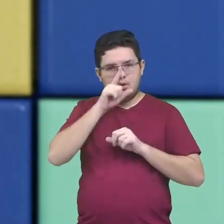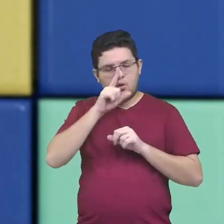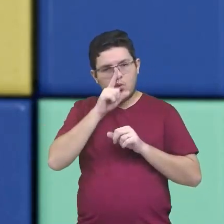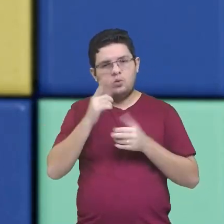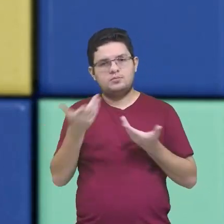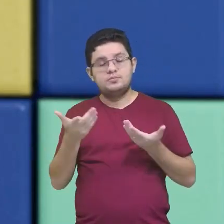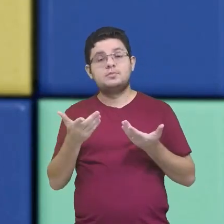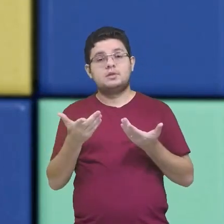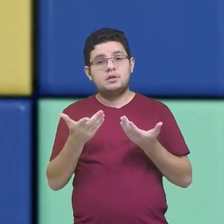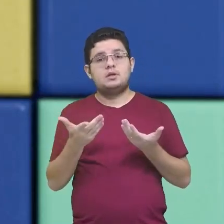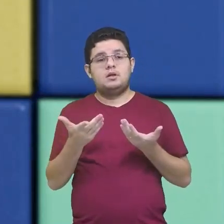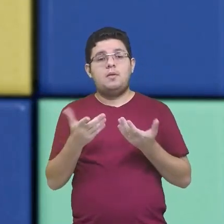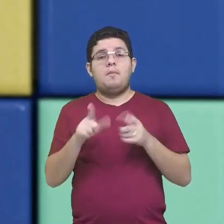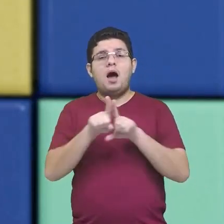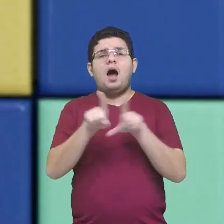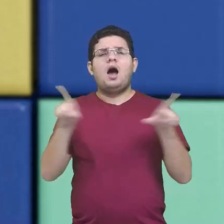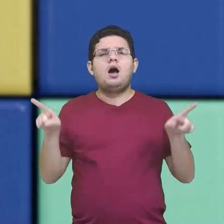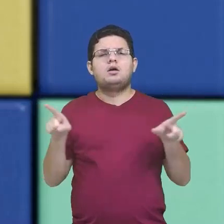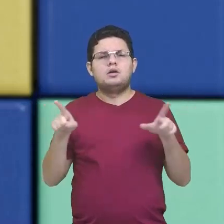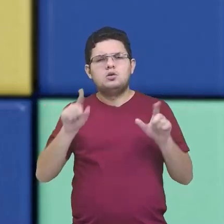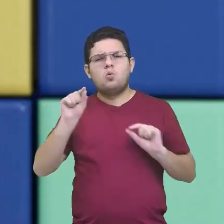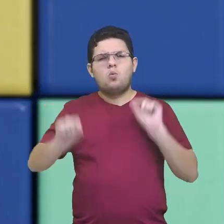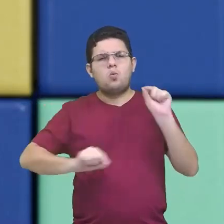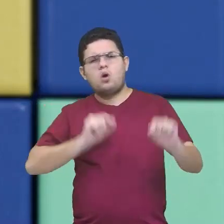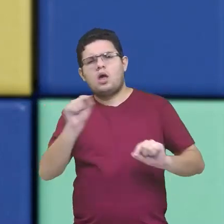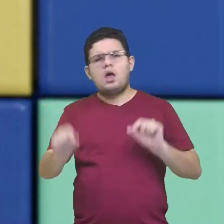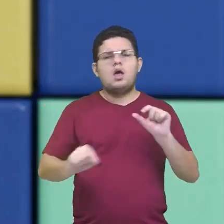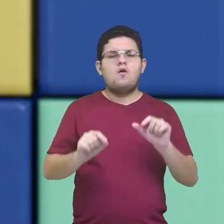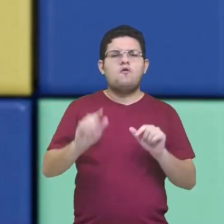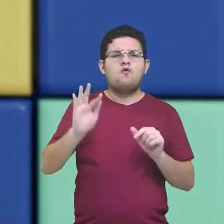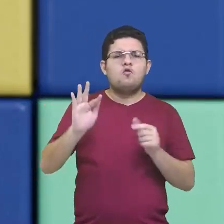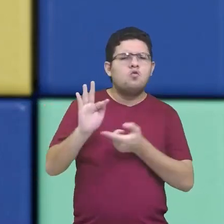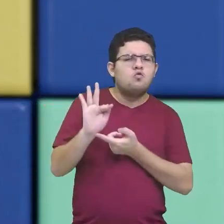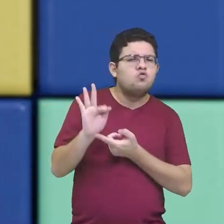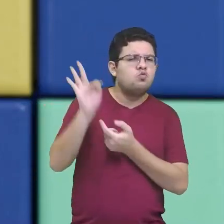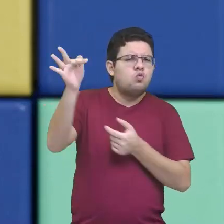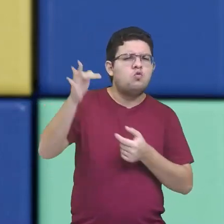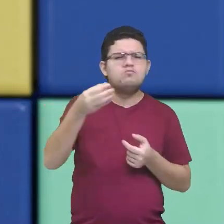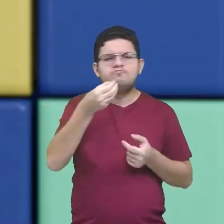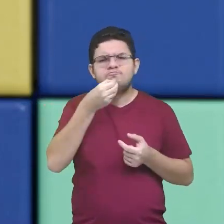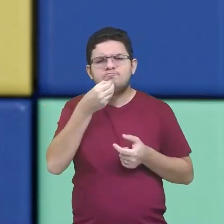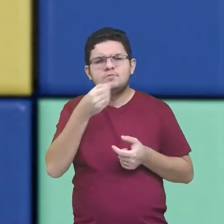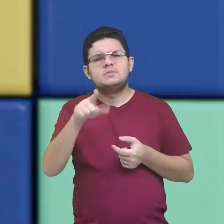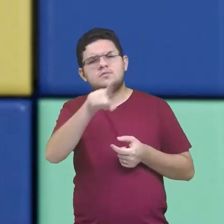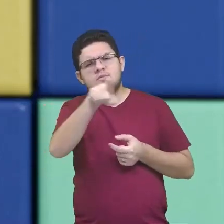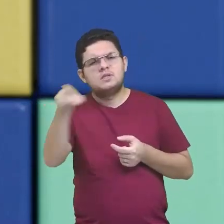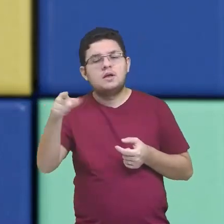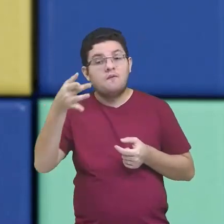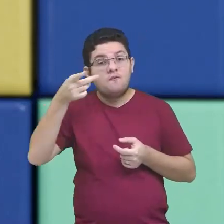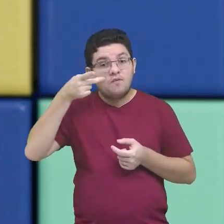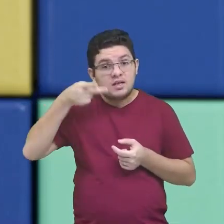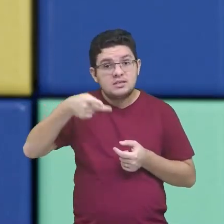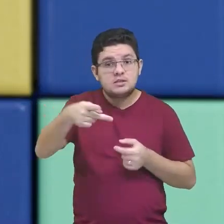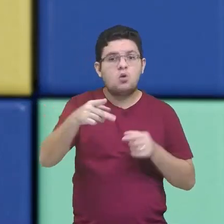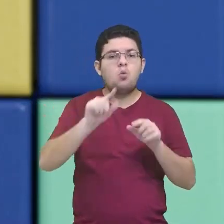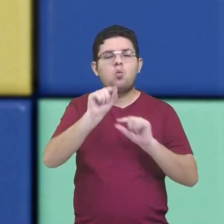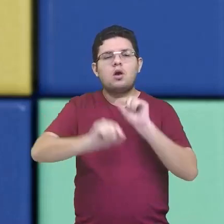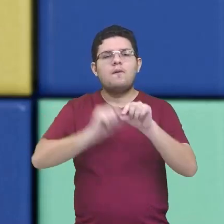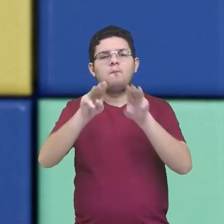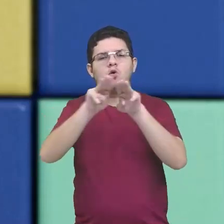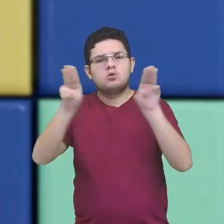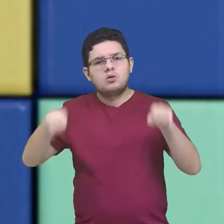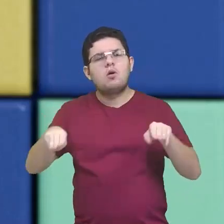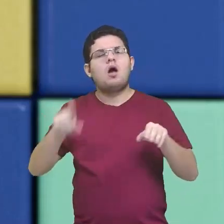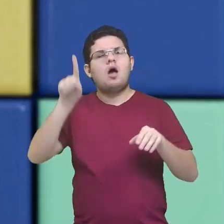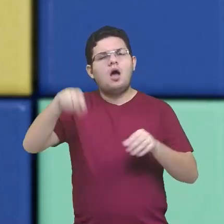é muito prazeroso, né, então se você tiver a oportunidade de ir, não é, fica aí o convite. Quem não